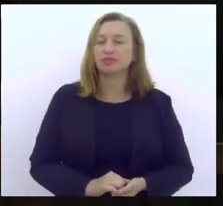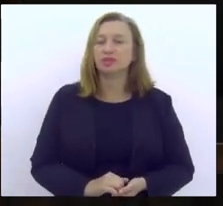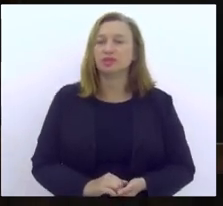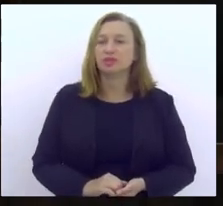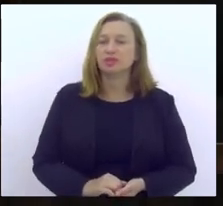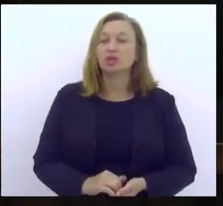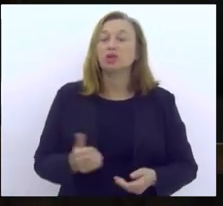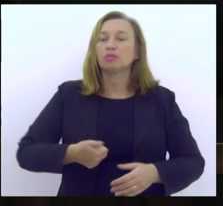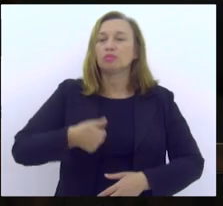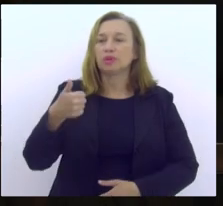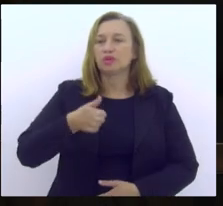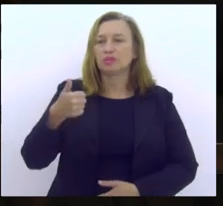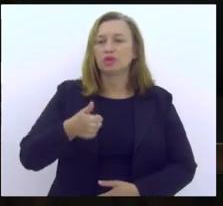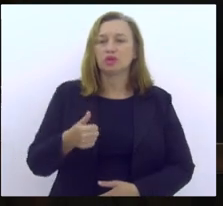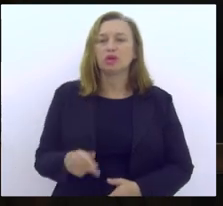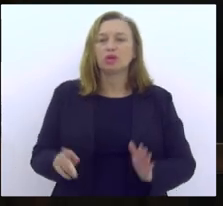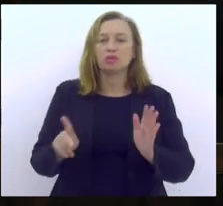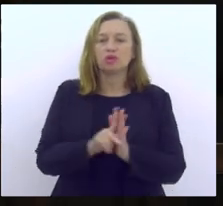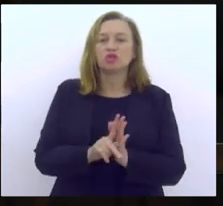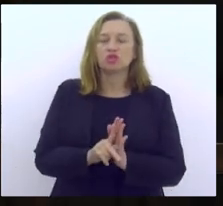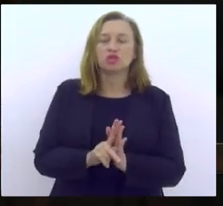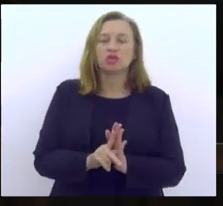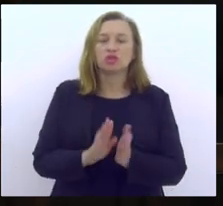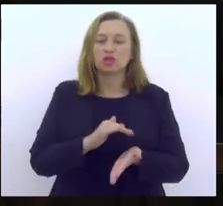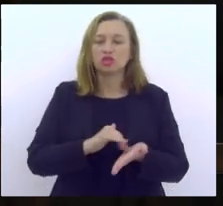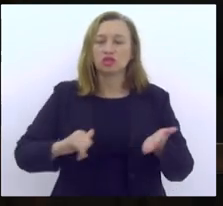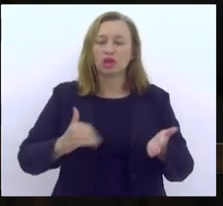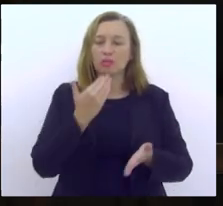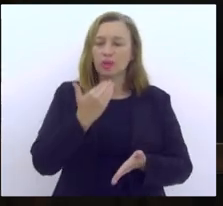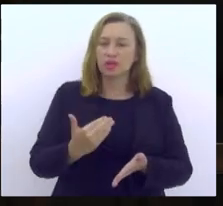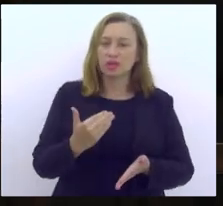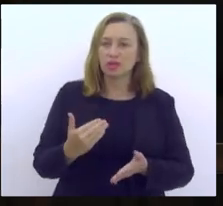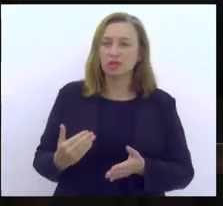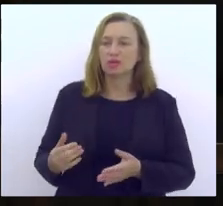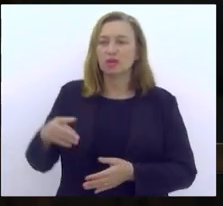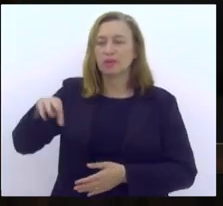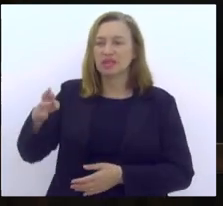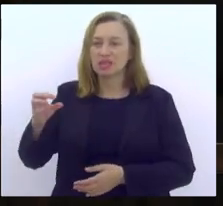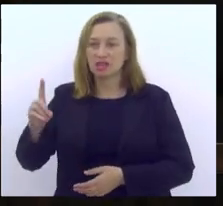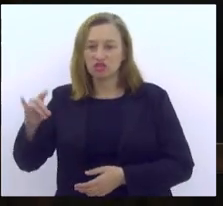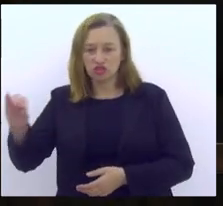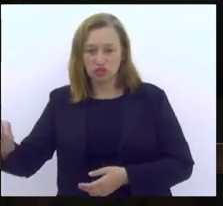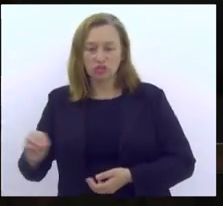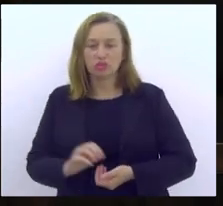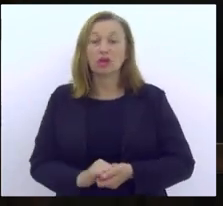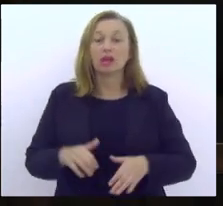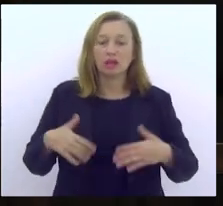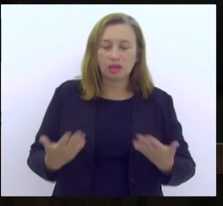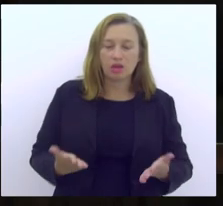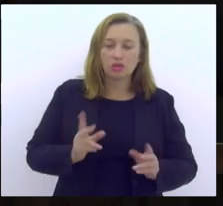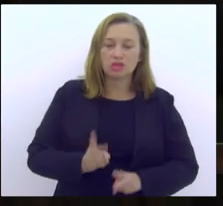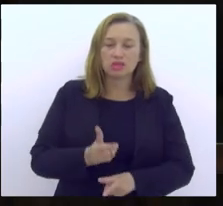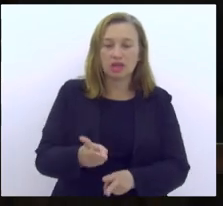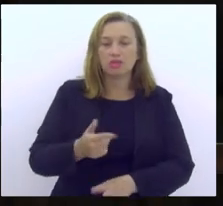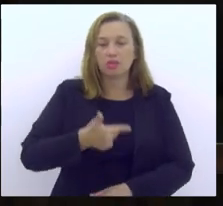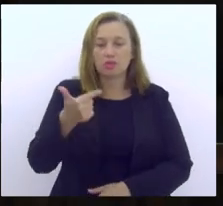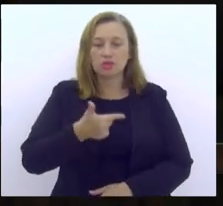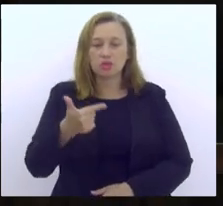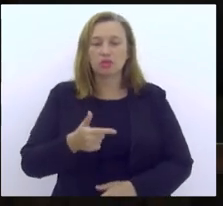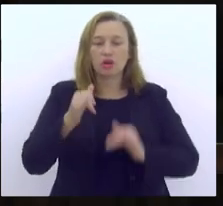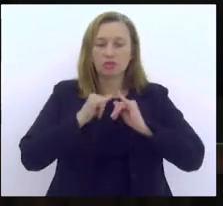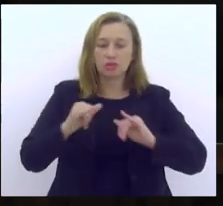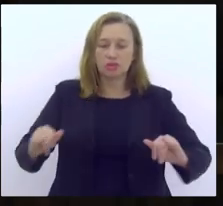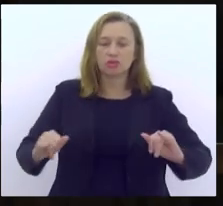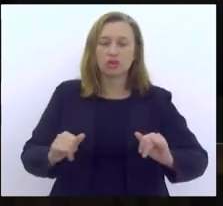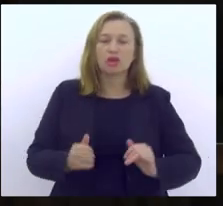O primeiro projeto da pauta está retirado a pedido do próprio autor, Marcelo Dino. Então, a gente segue para o segundo. Anuncio,